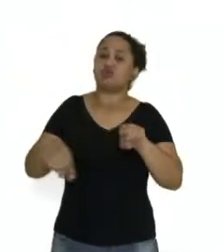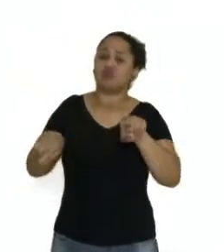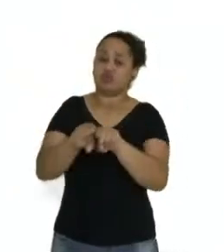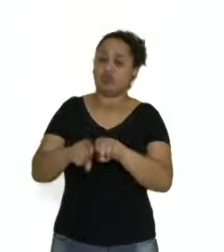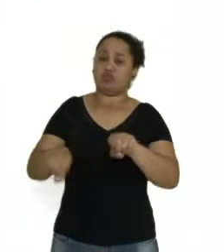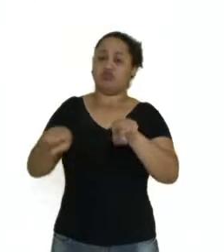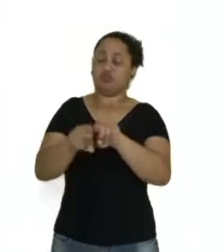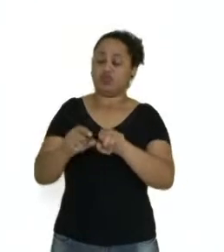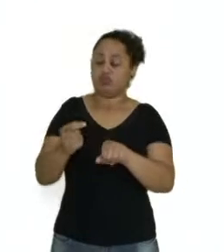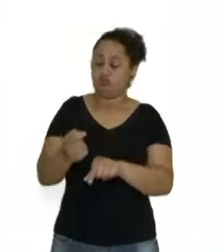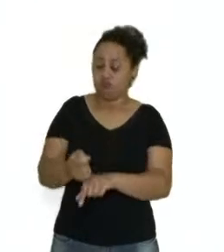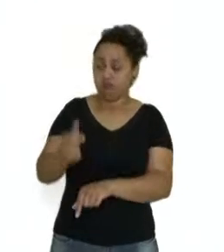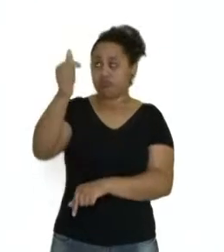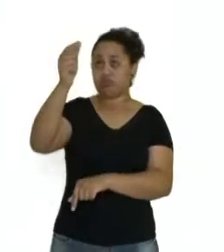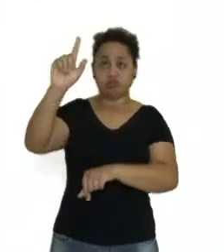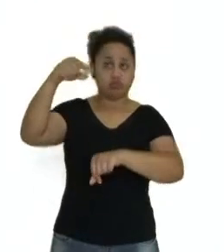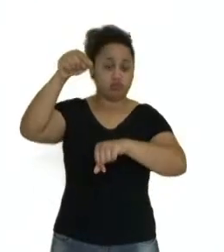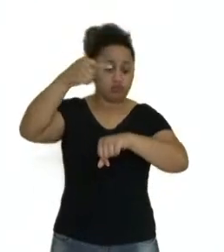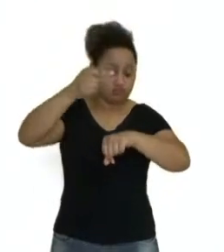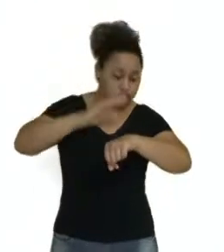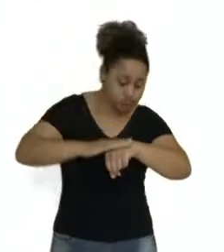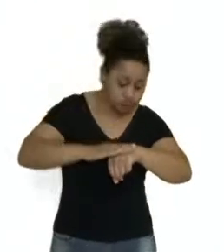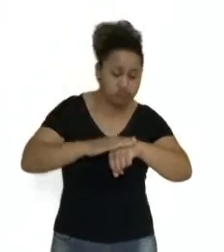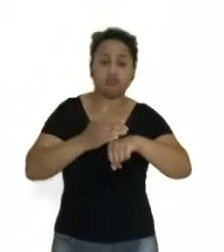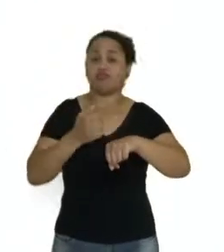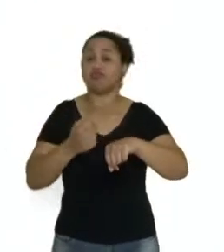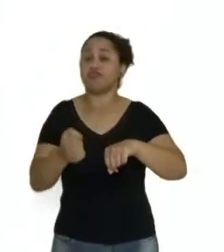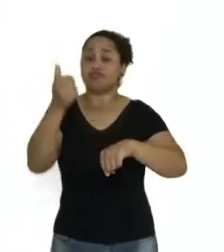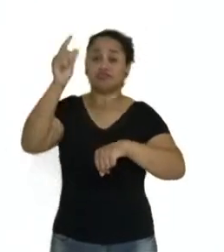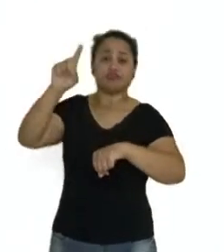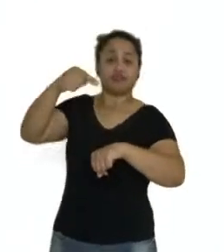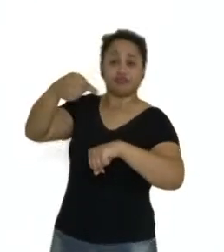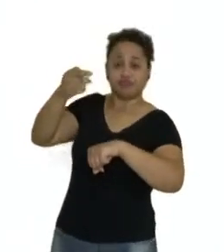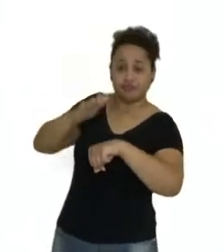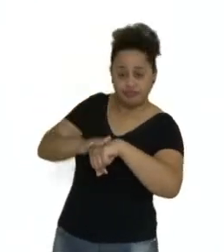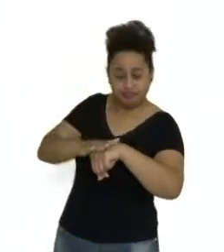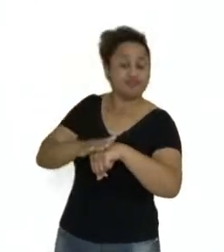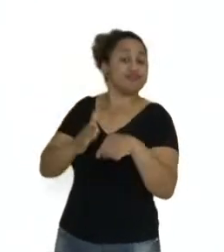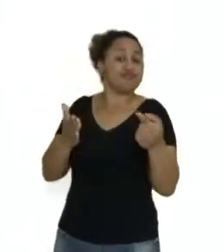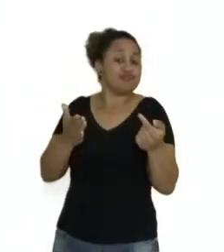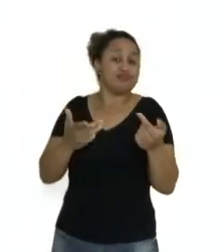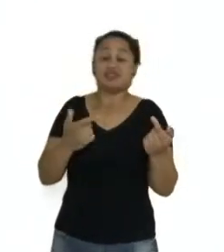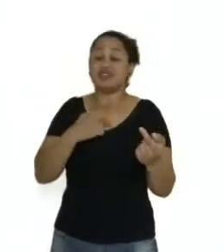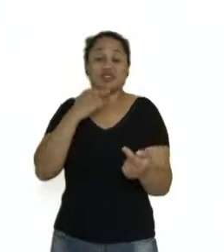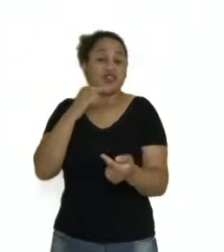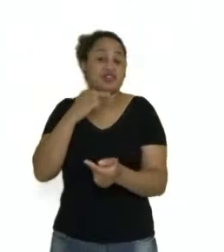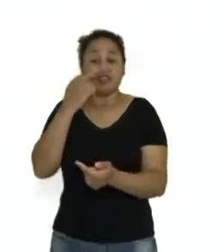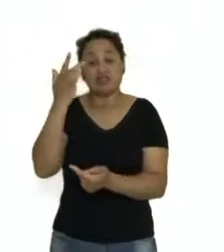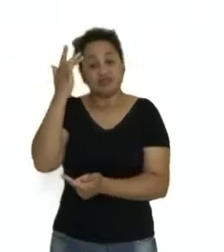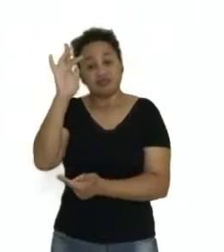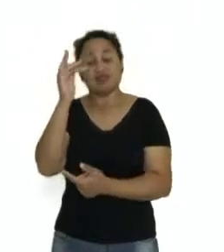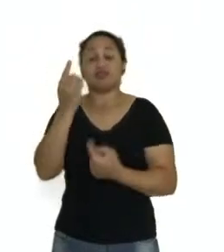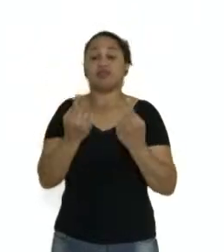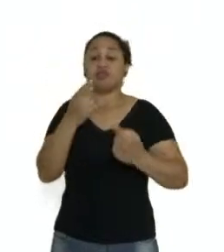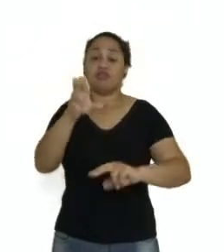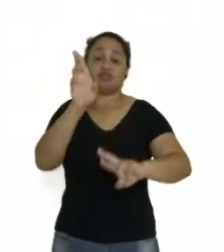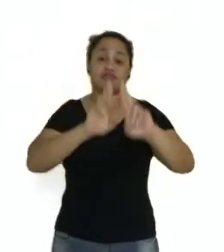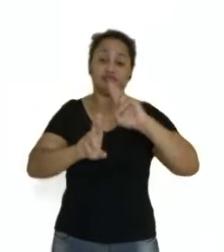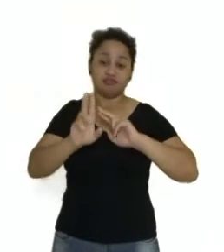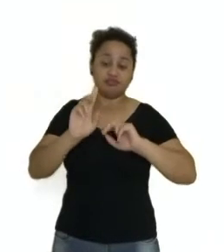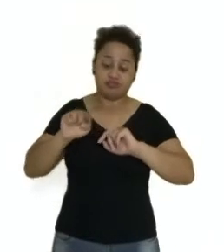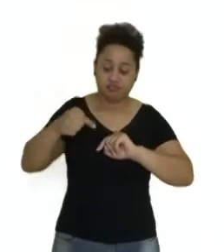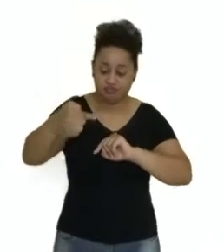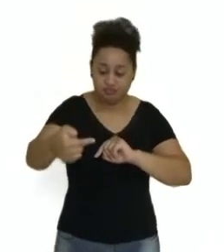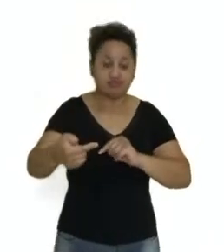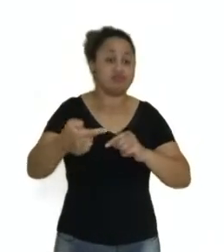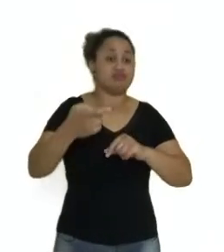vezes o lançamento desta moeda, sob as mesmas condições, não poderemos prever o resultado do próximo